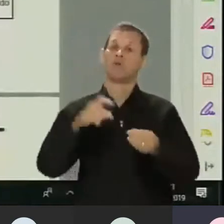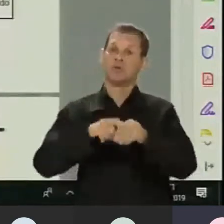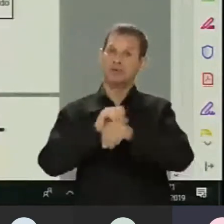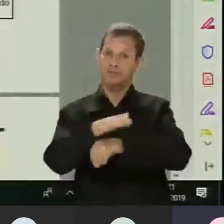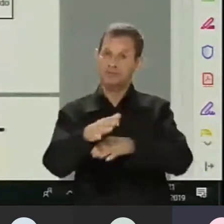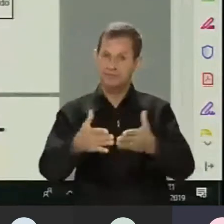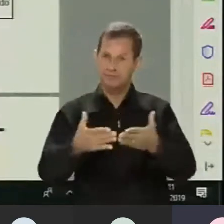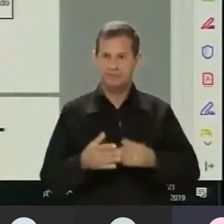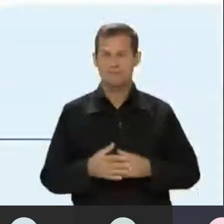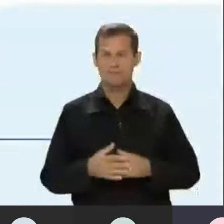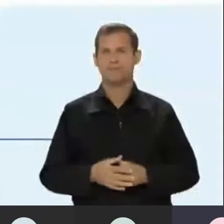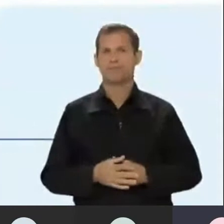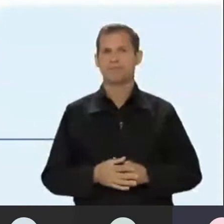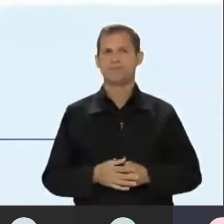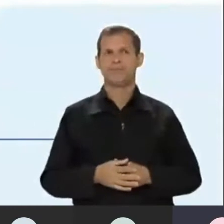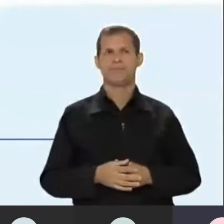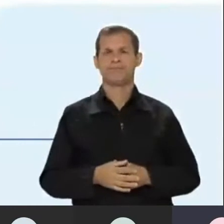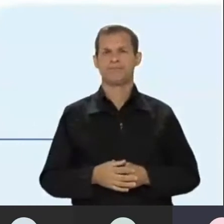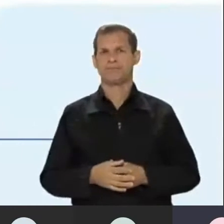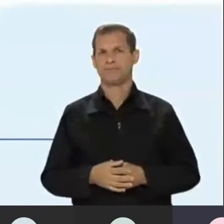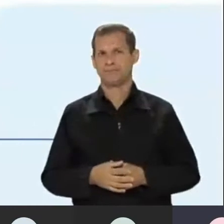Voltemos aqui ao quadro.